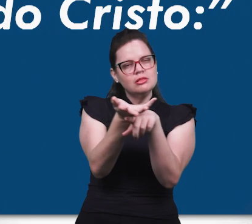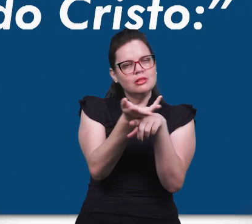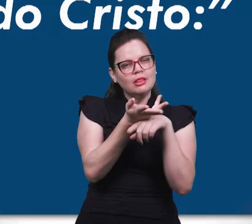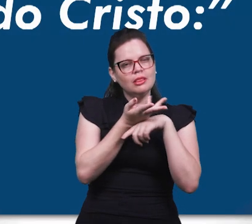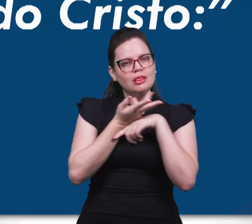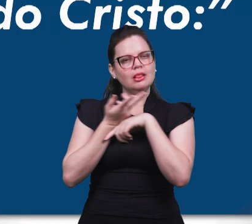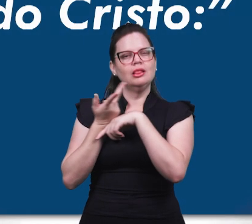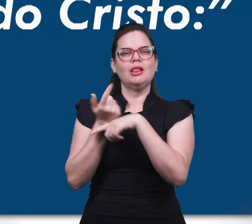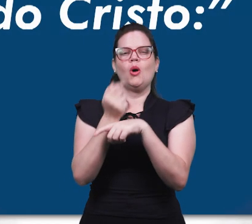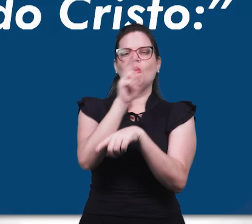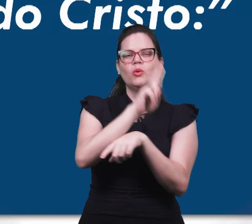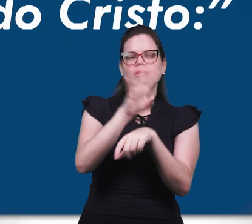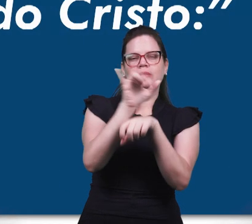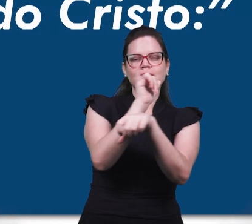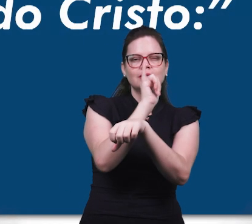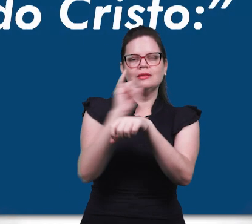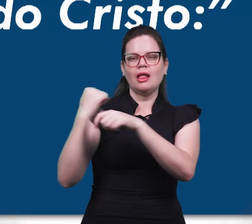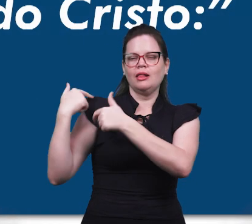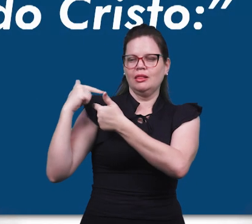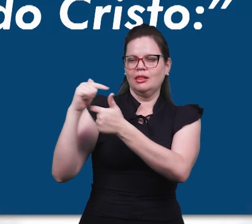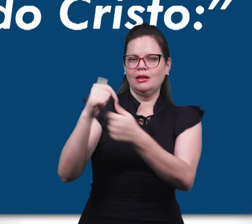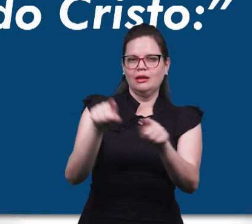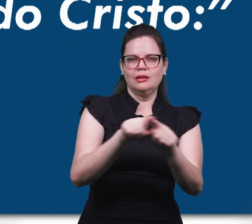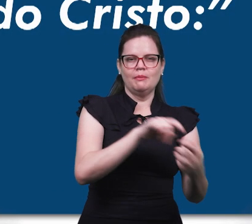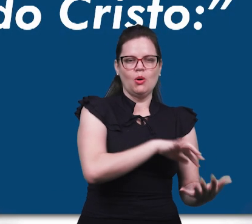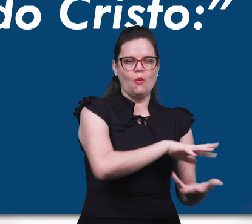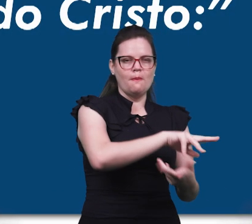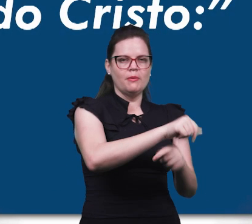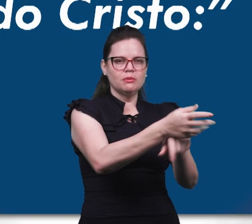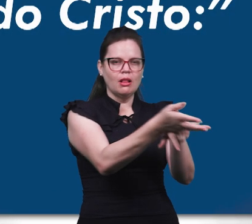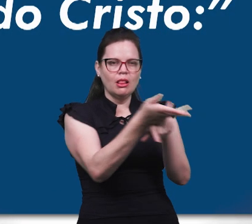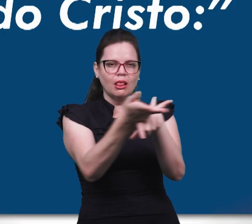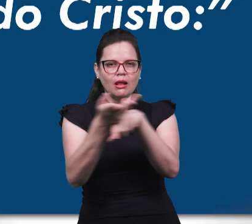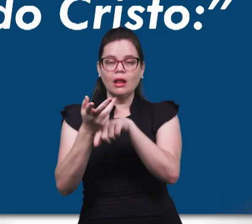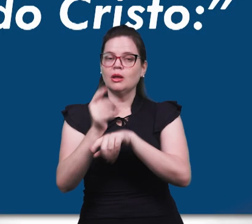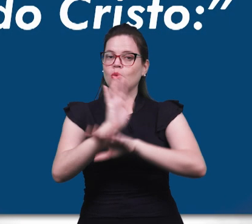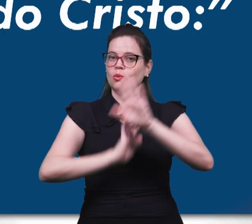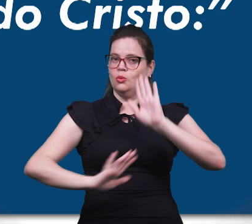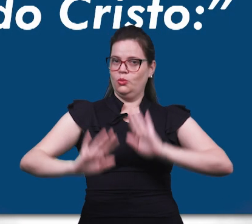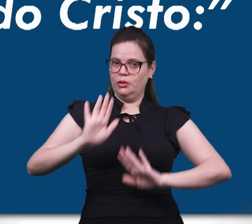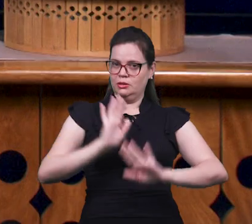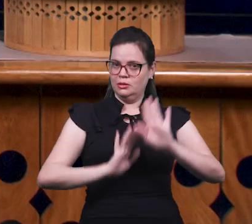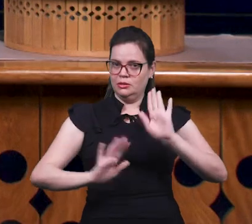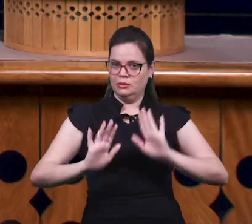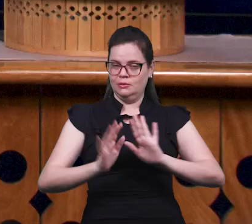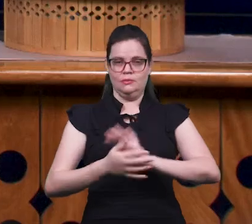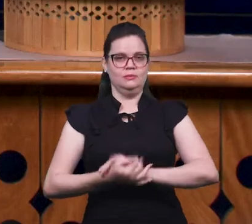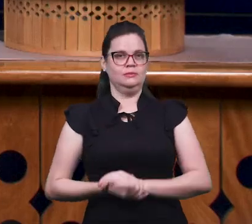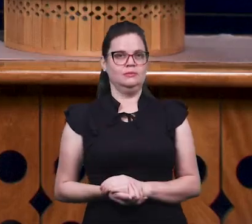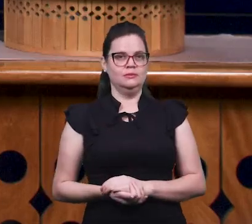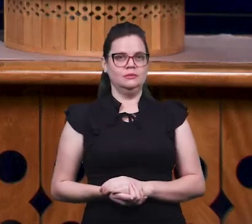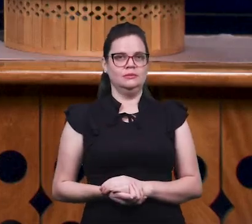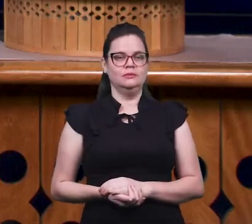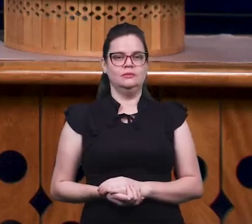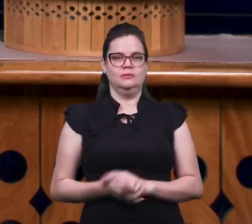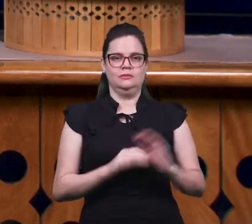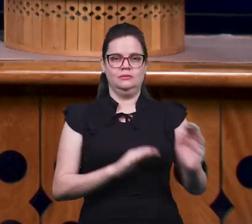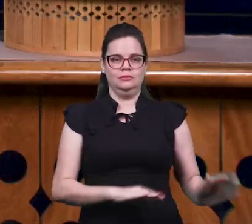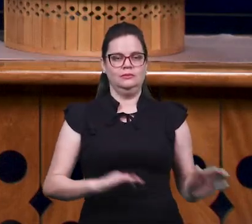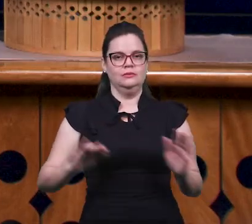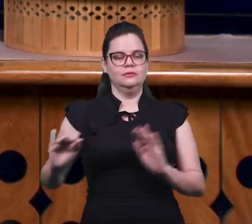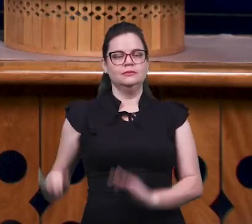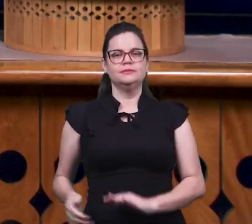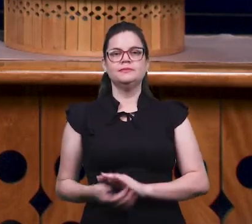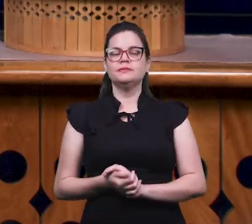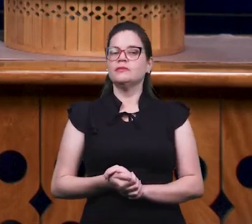segundo os rudimentos do mundo e não segundo Cristo. Veja só, o apóstolo Paulo ele coloca nesse texto, nós vamos